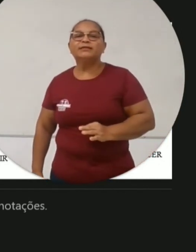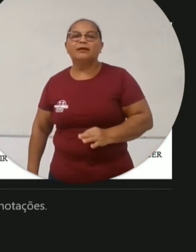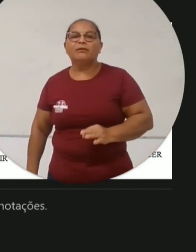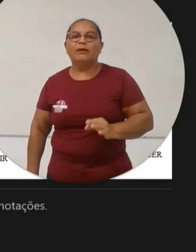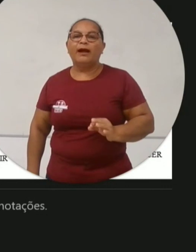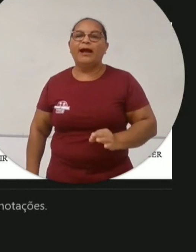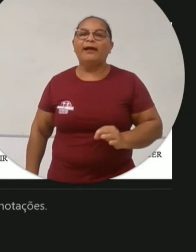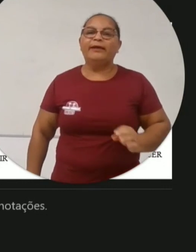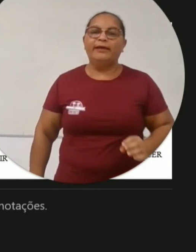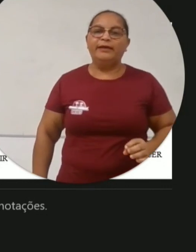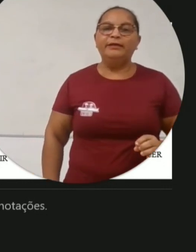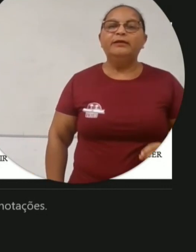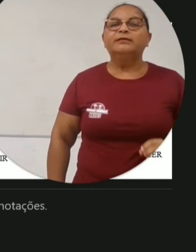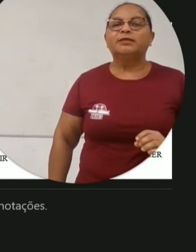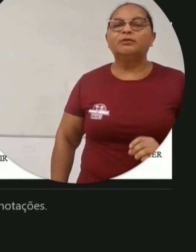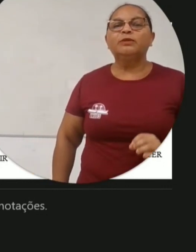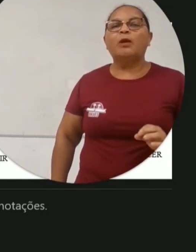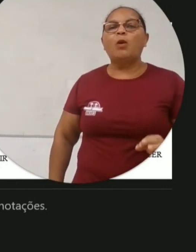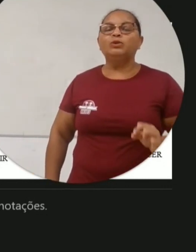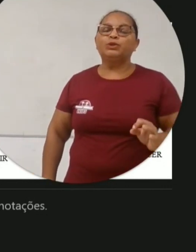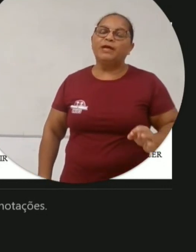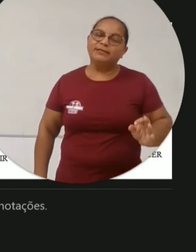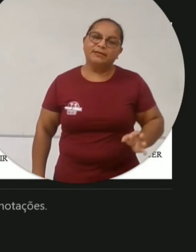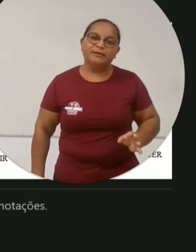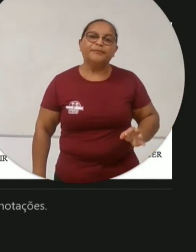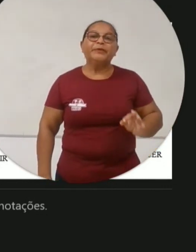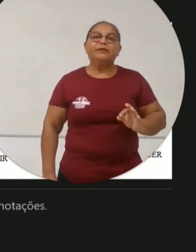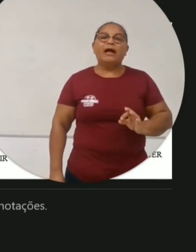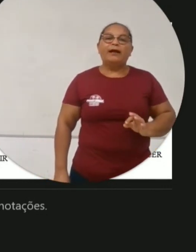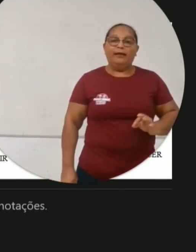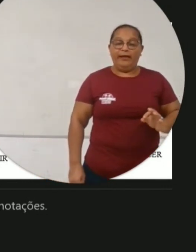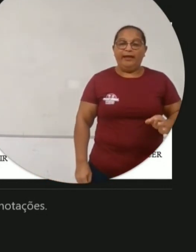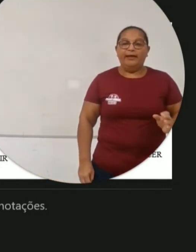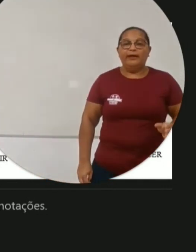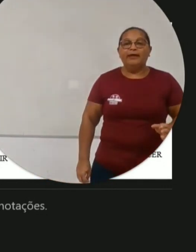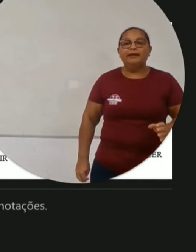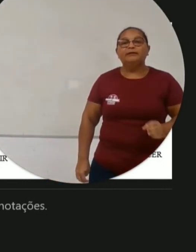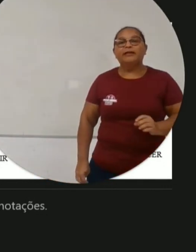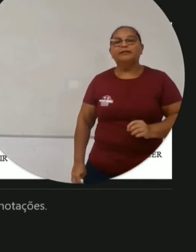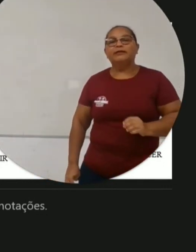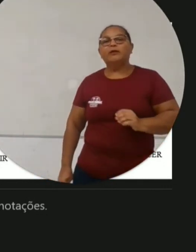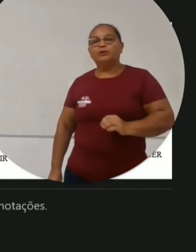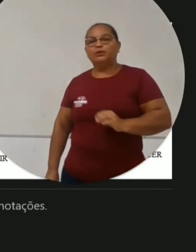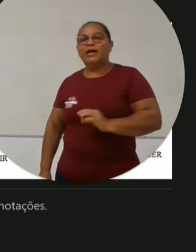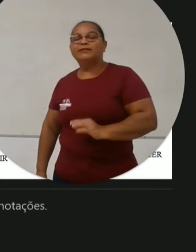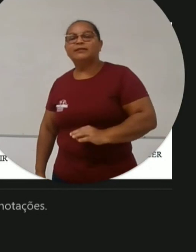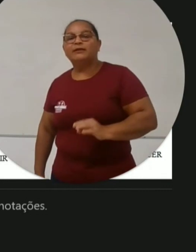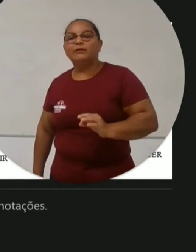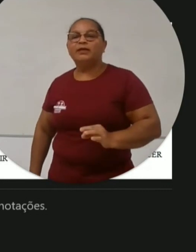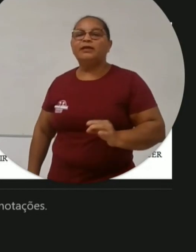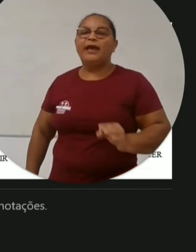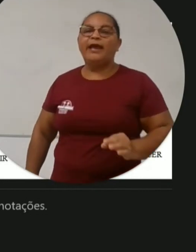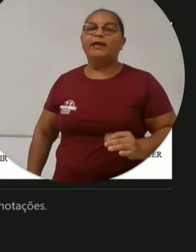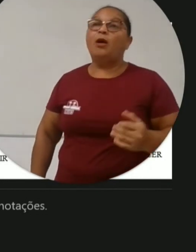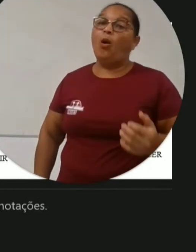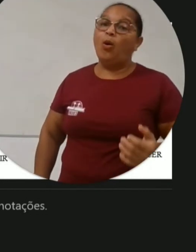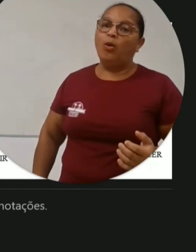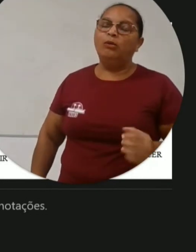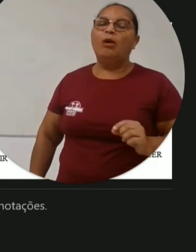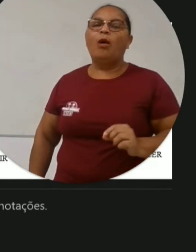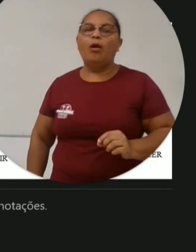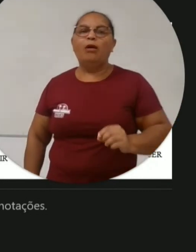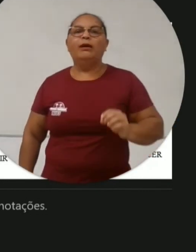AR. Segunda conjugação, ER. Terceira conjugação, IR ou